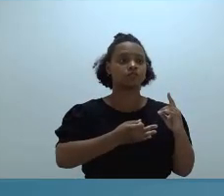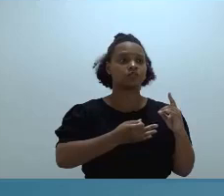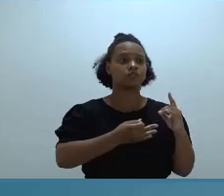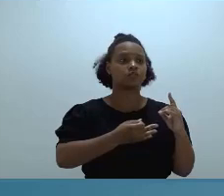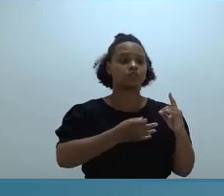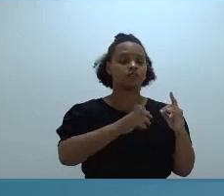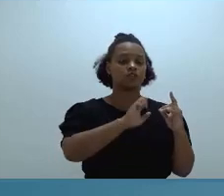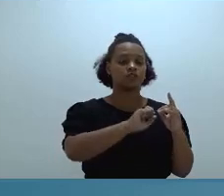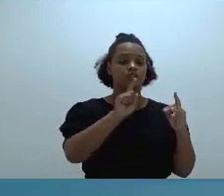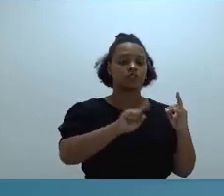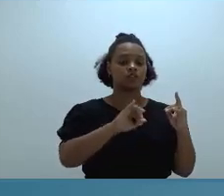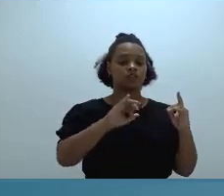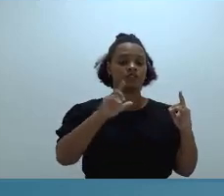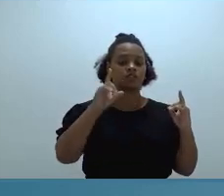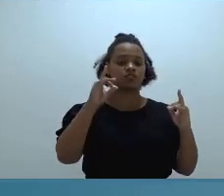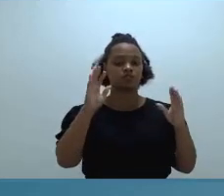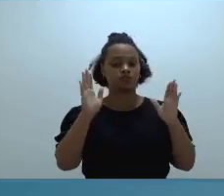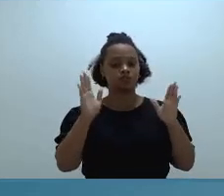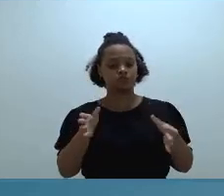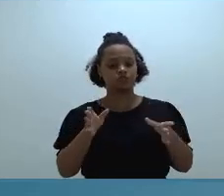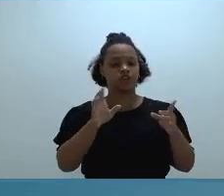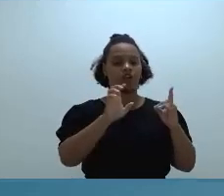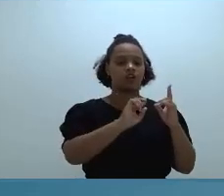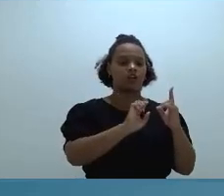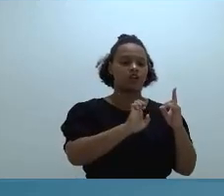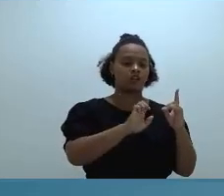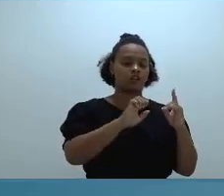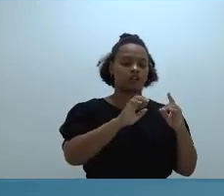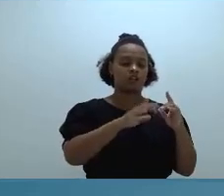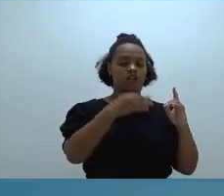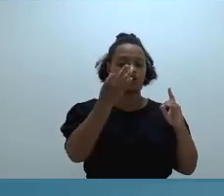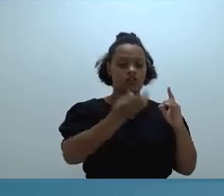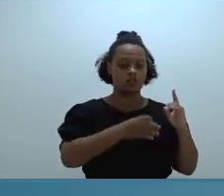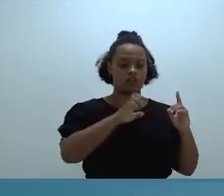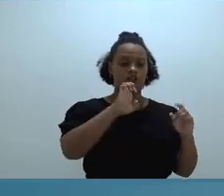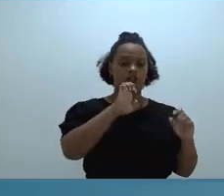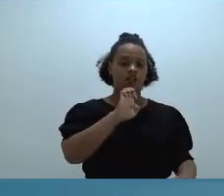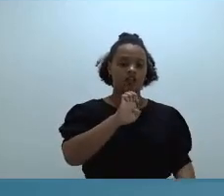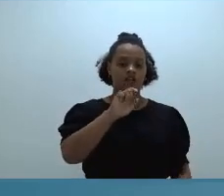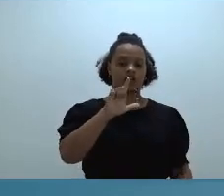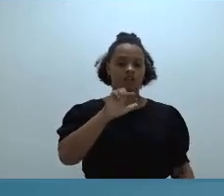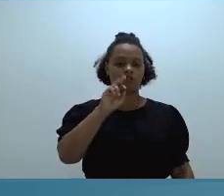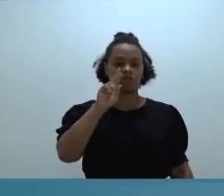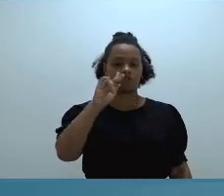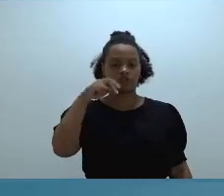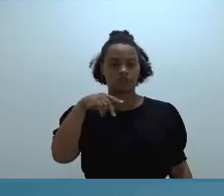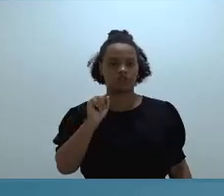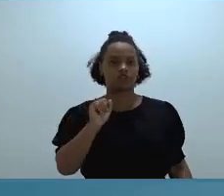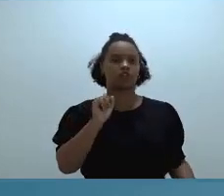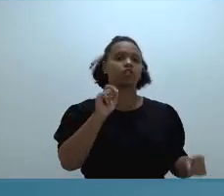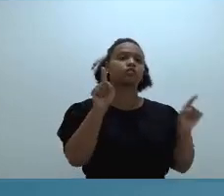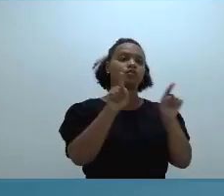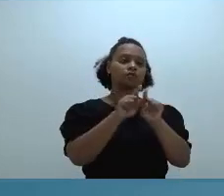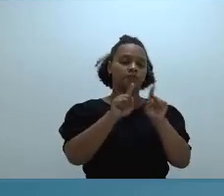Embargadora Edith, já voltou. Embargadora Elvina, já voltou. Embargadora do Felipe, já voltou.